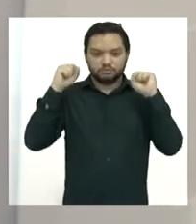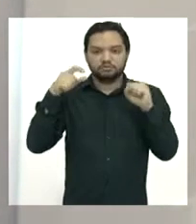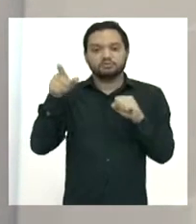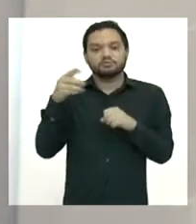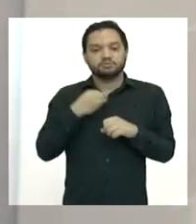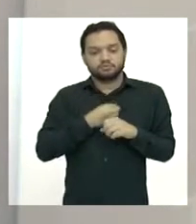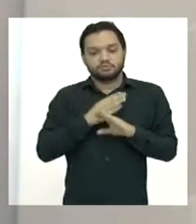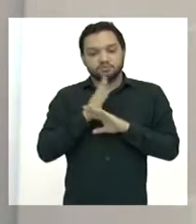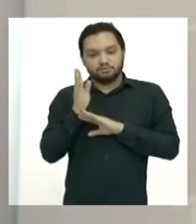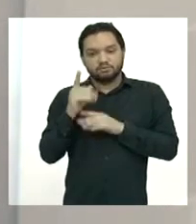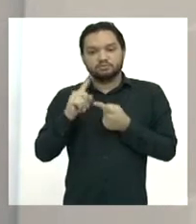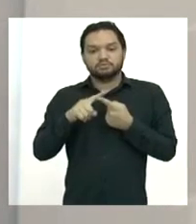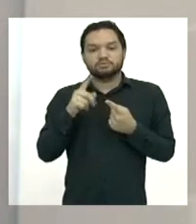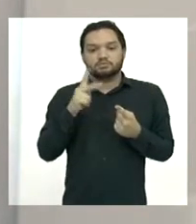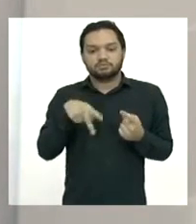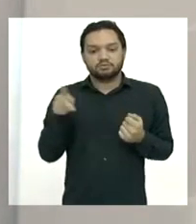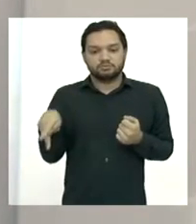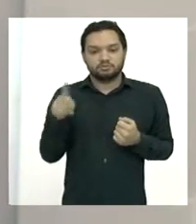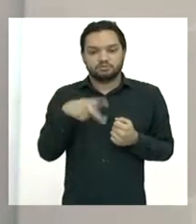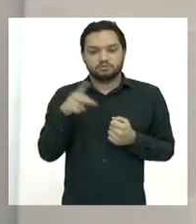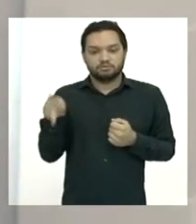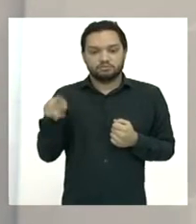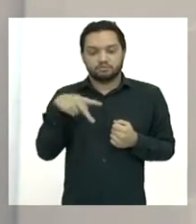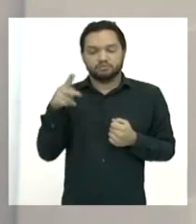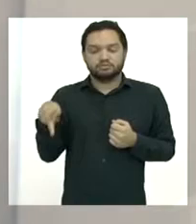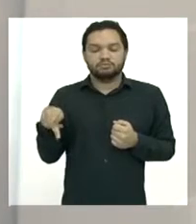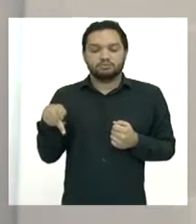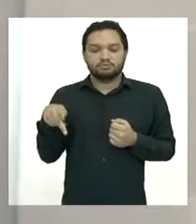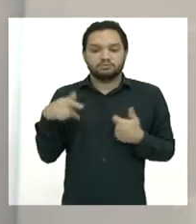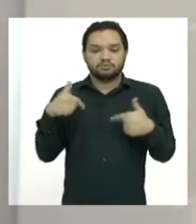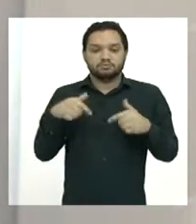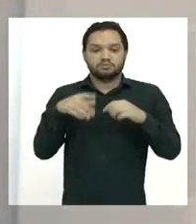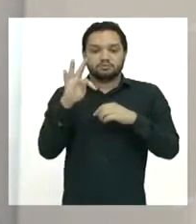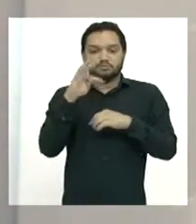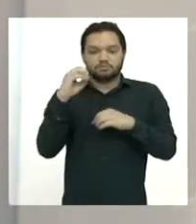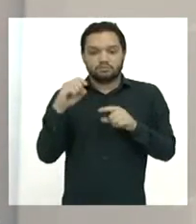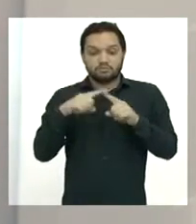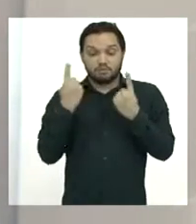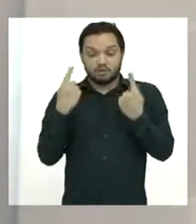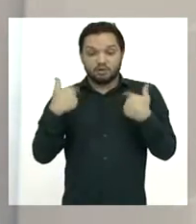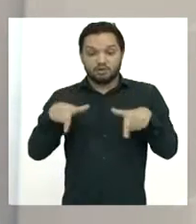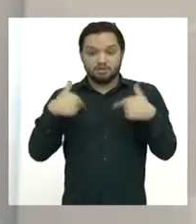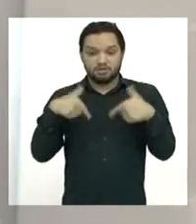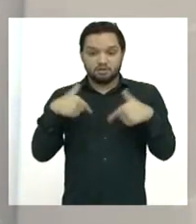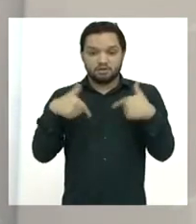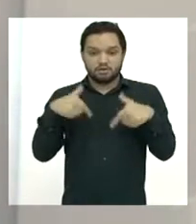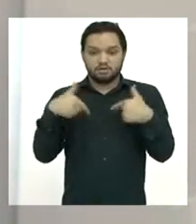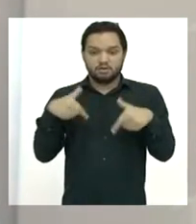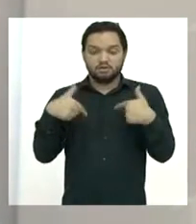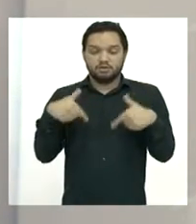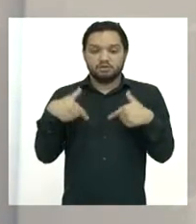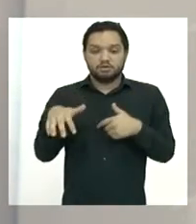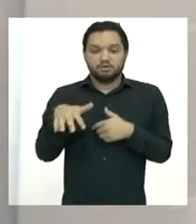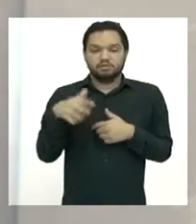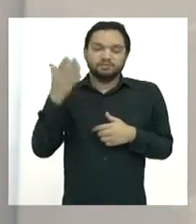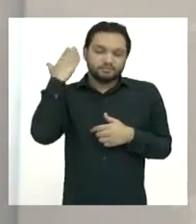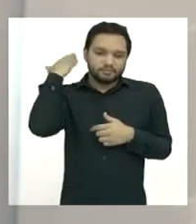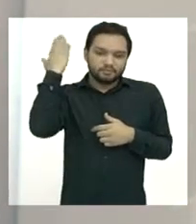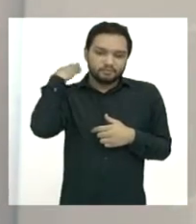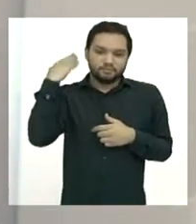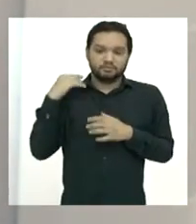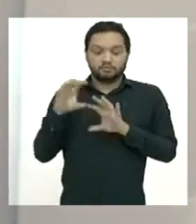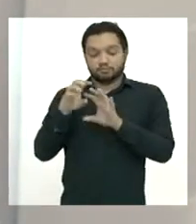lá. Foi professora, no caso ela terapeuta ocupacional, mas ela atuou, quem trabalha, naquela época você